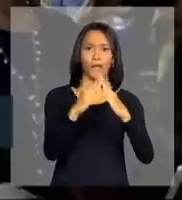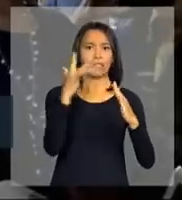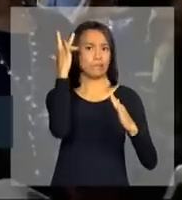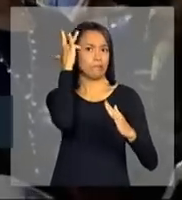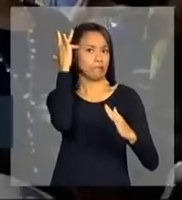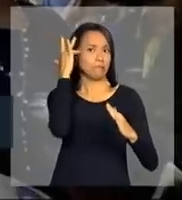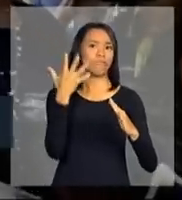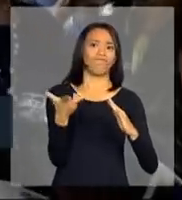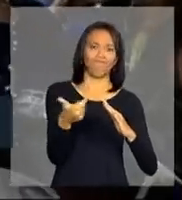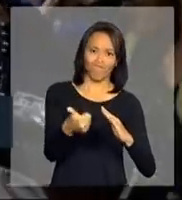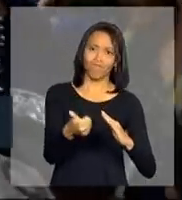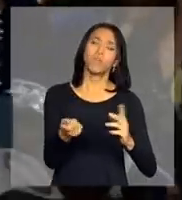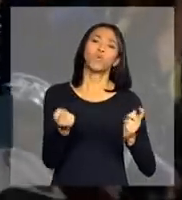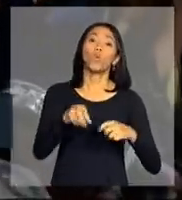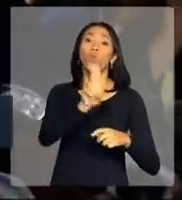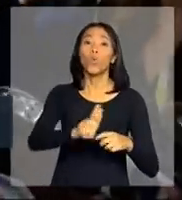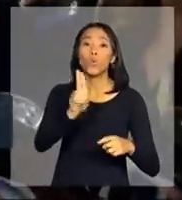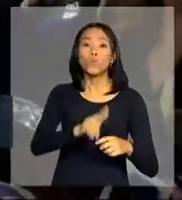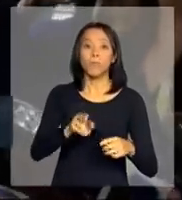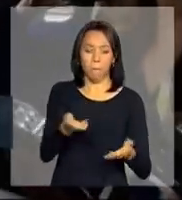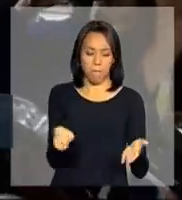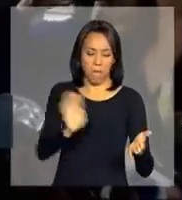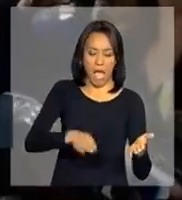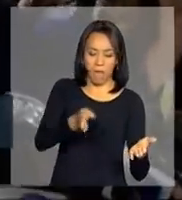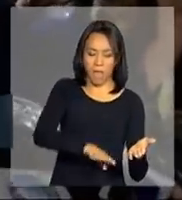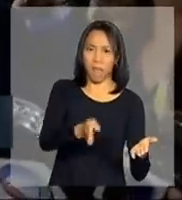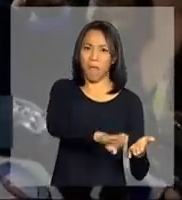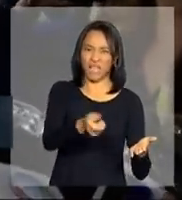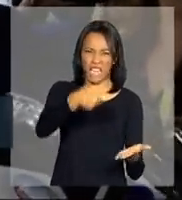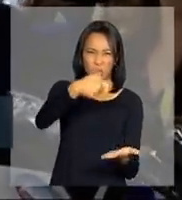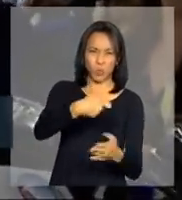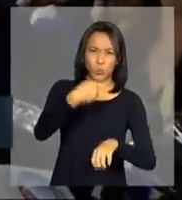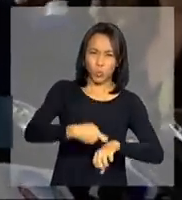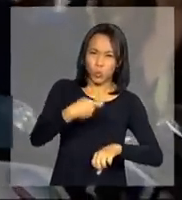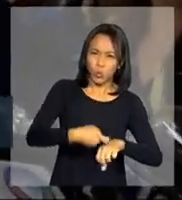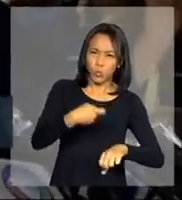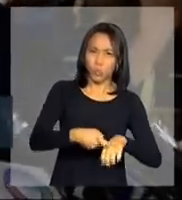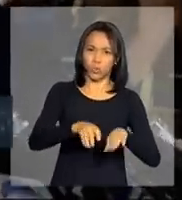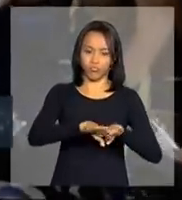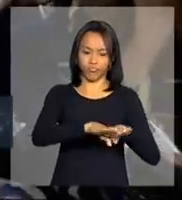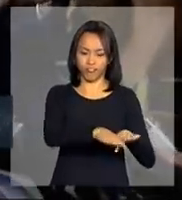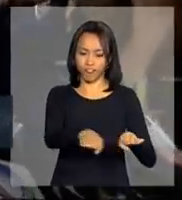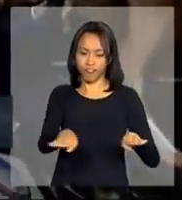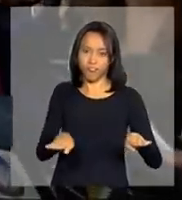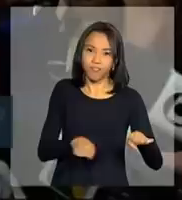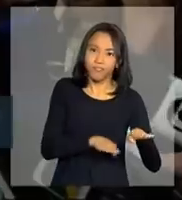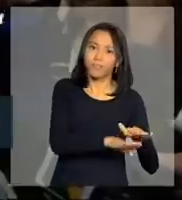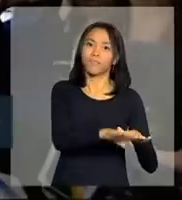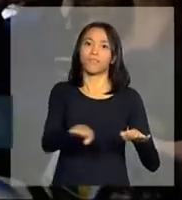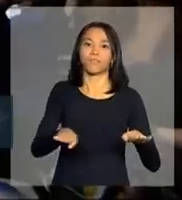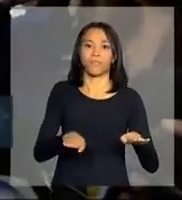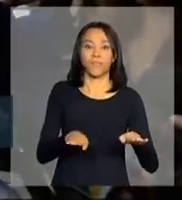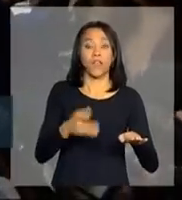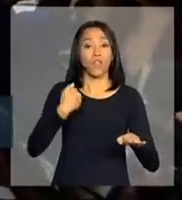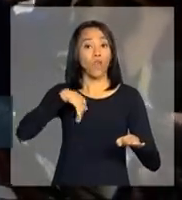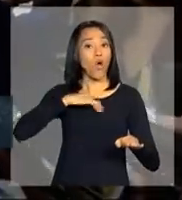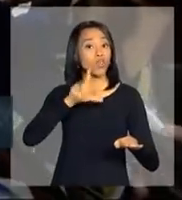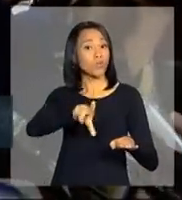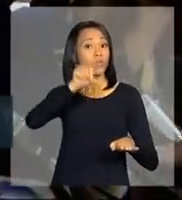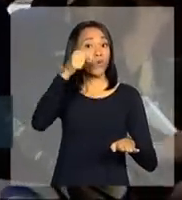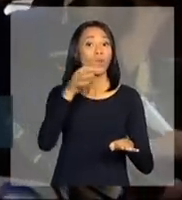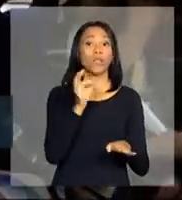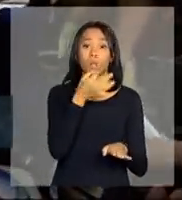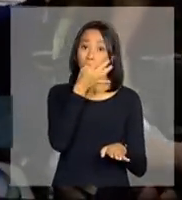sofisticadas. Você usa piso, aquele piso de cimento que é duro, queimado. Nós estamos optando para